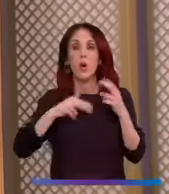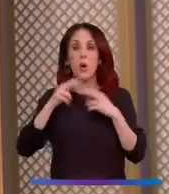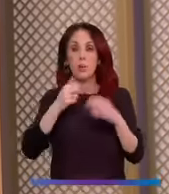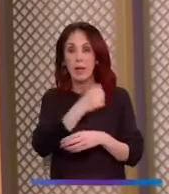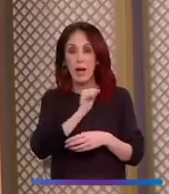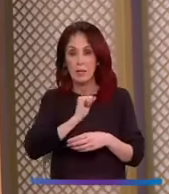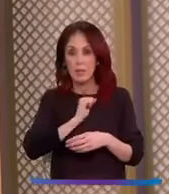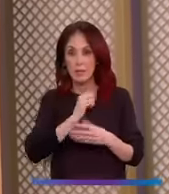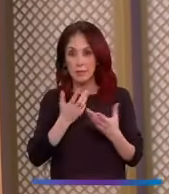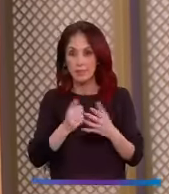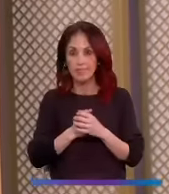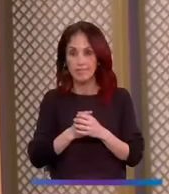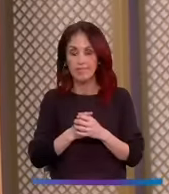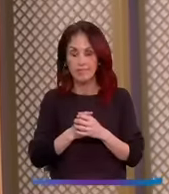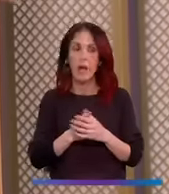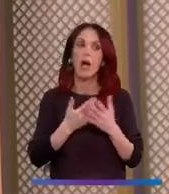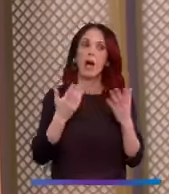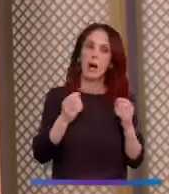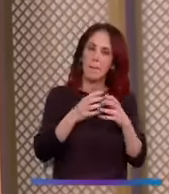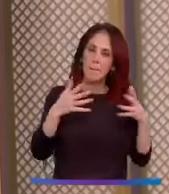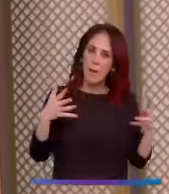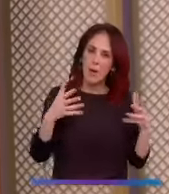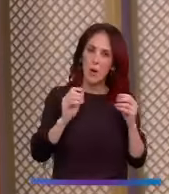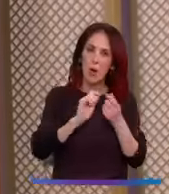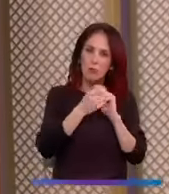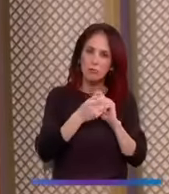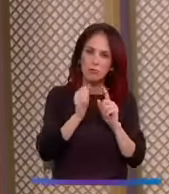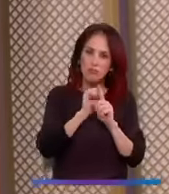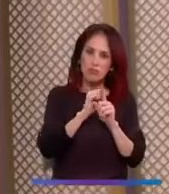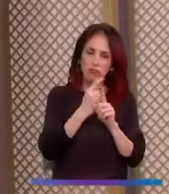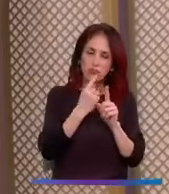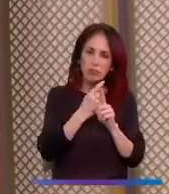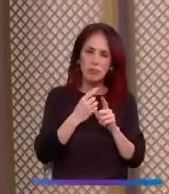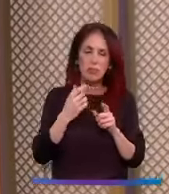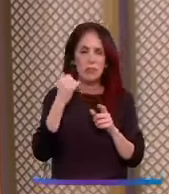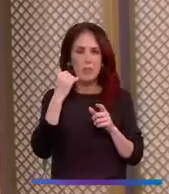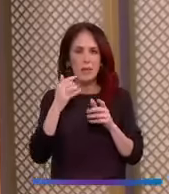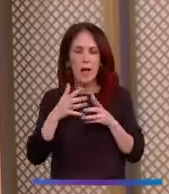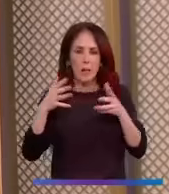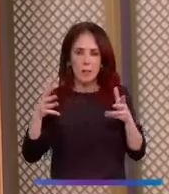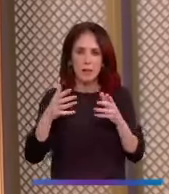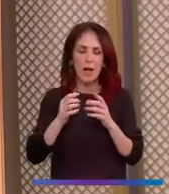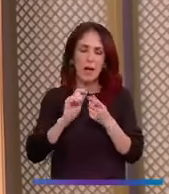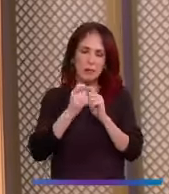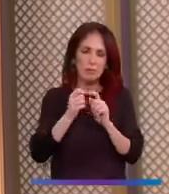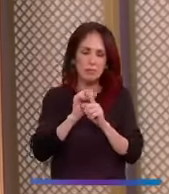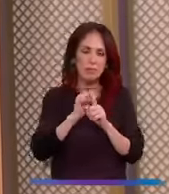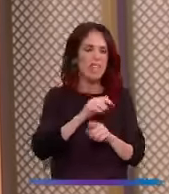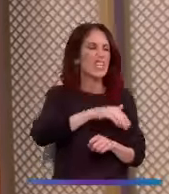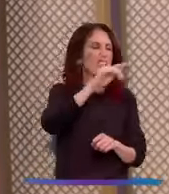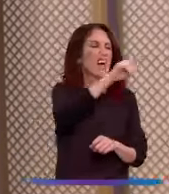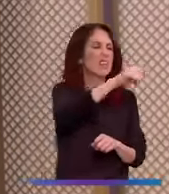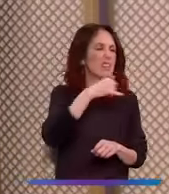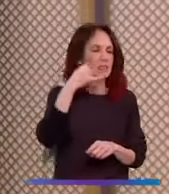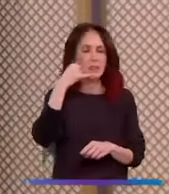minha casa. Ah! A ampliar ou só a renovar? Sim, sim, a ampliar e a renovar. Sim. Que idade é que a menina tem?